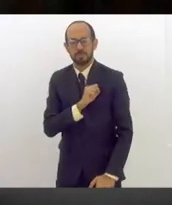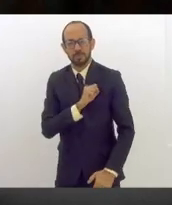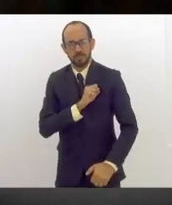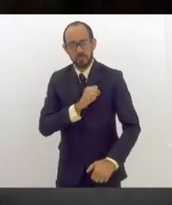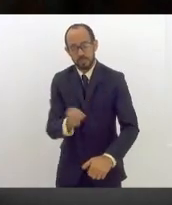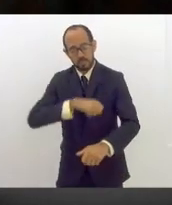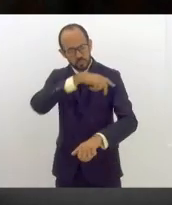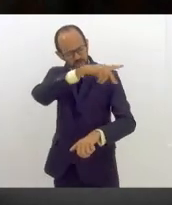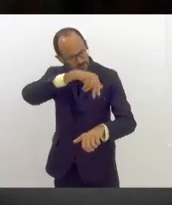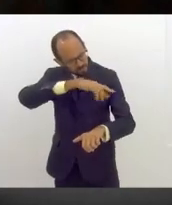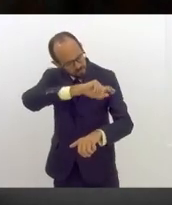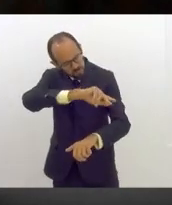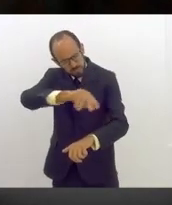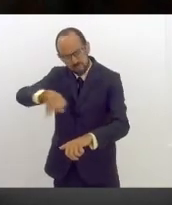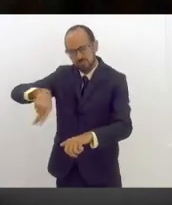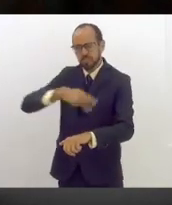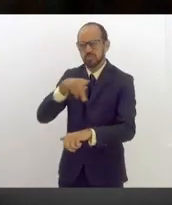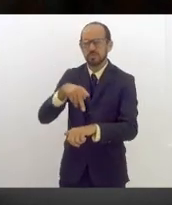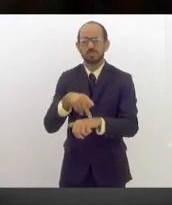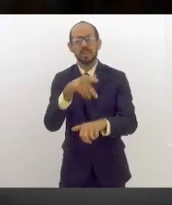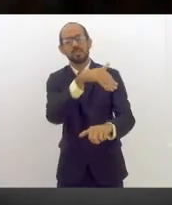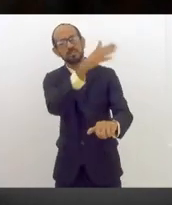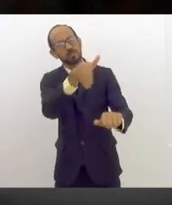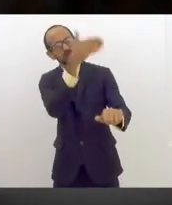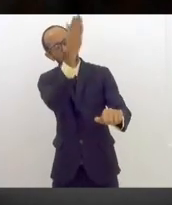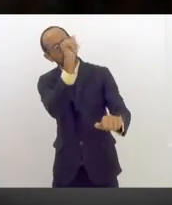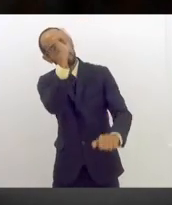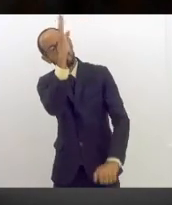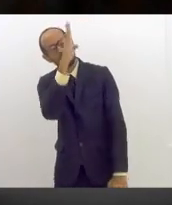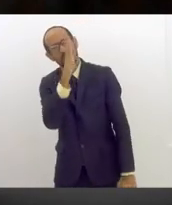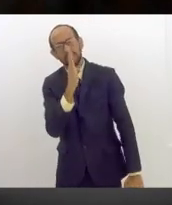em todas as línguas do Brasil